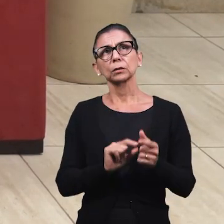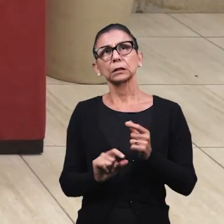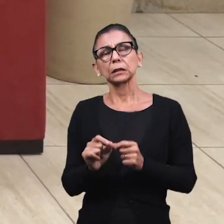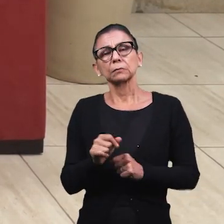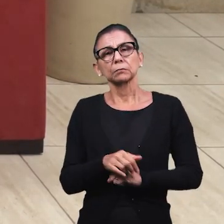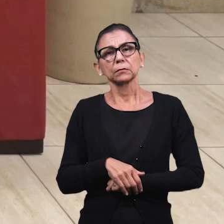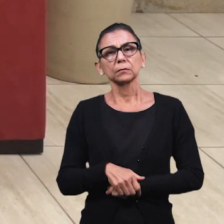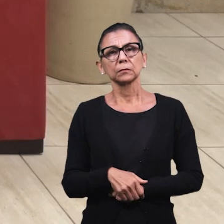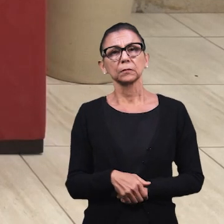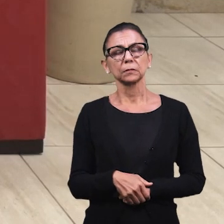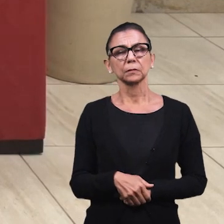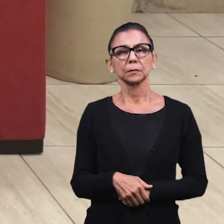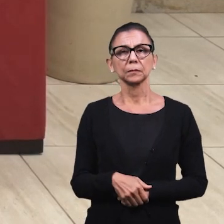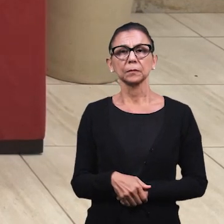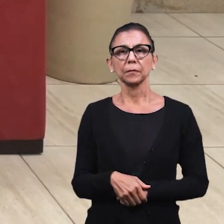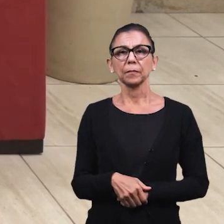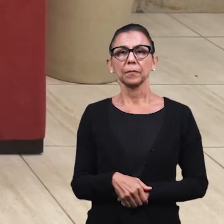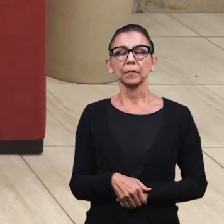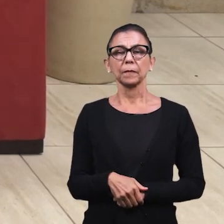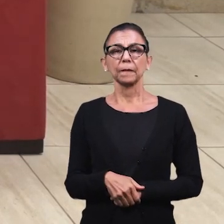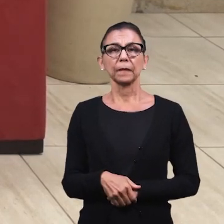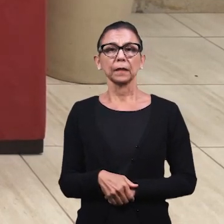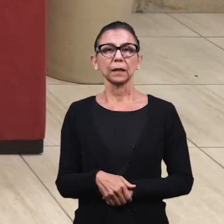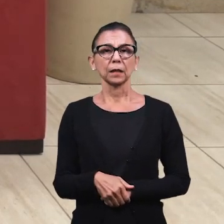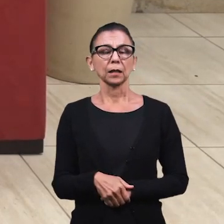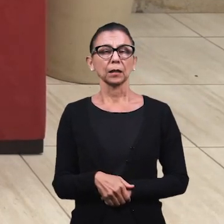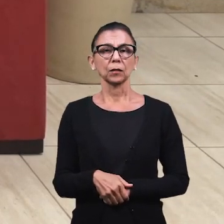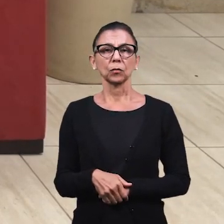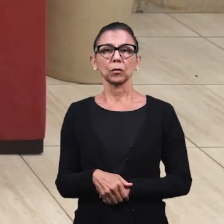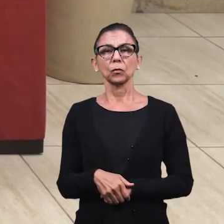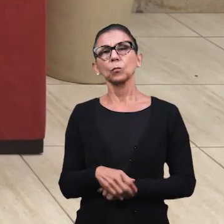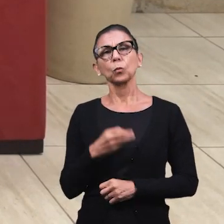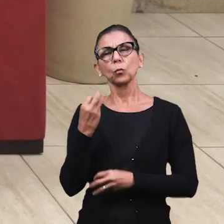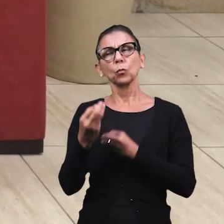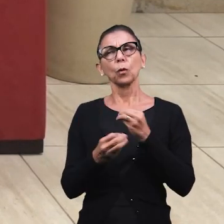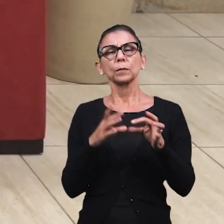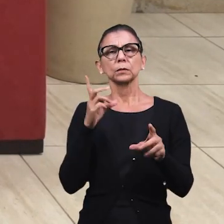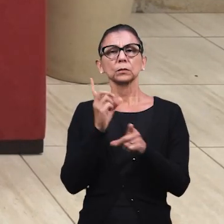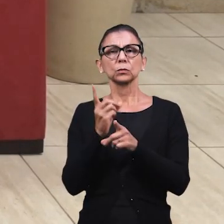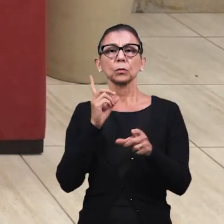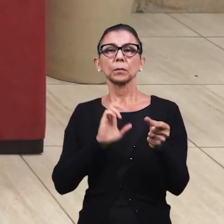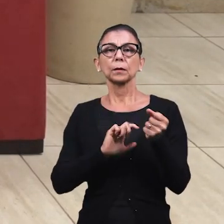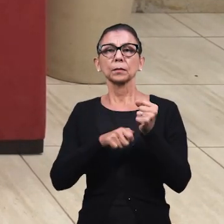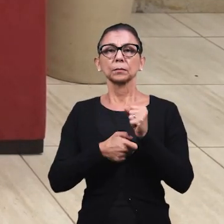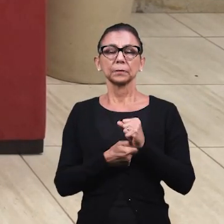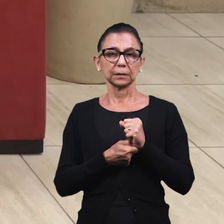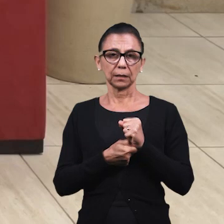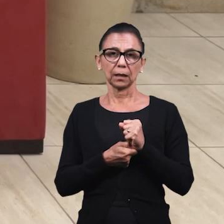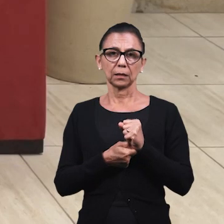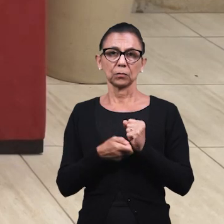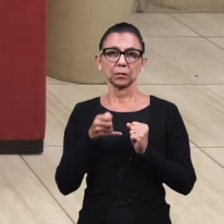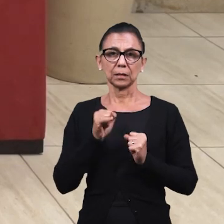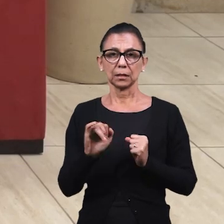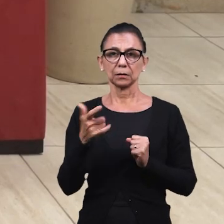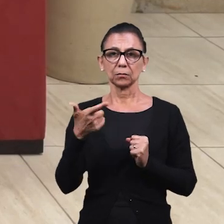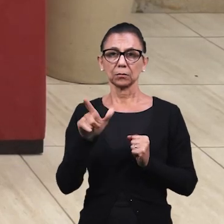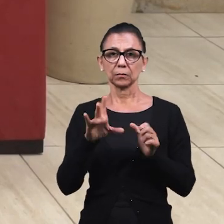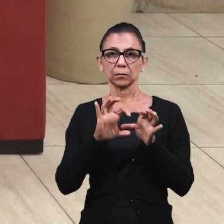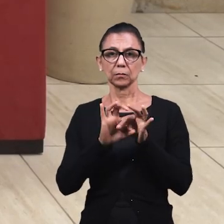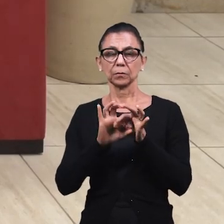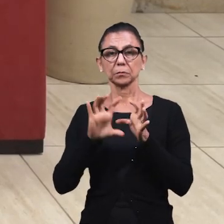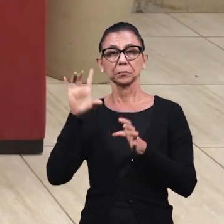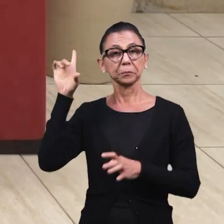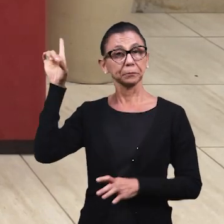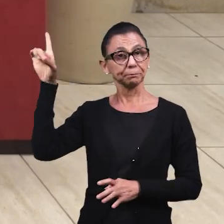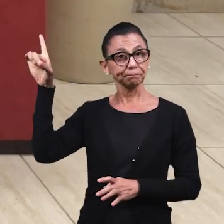e realmente é isso, não tem como nós entrarmos no mistério se nós não tivermos uma comunhão com